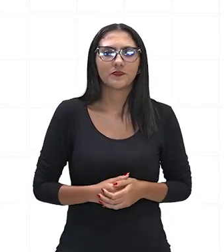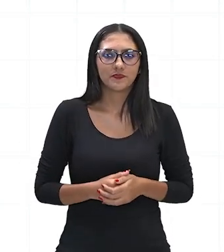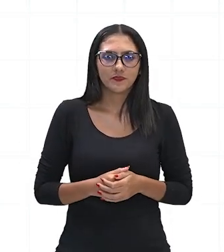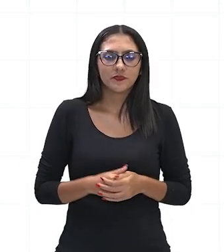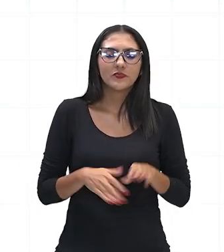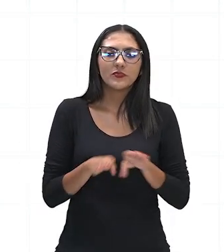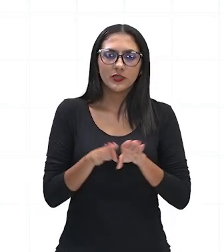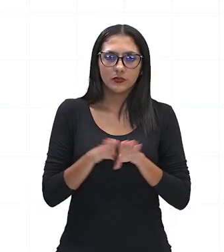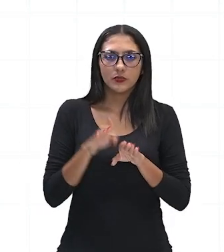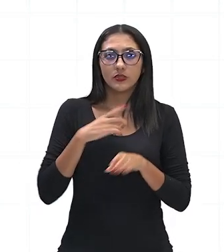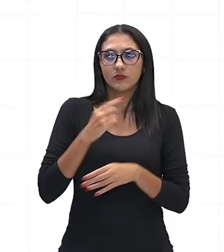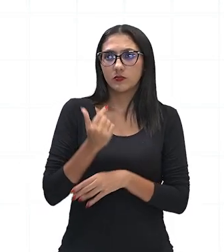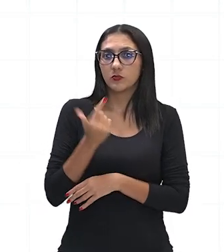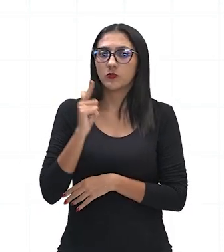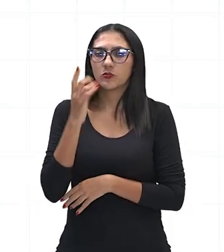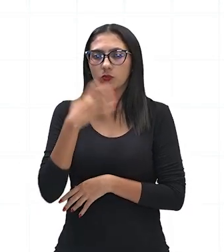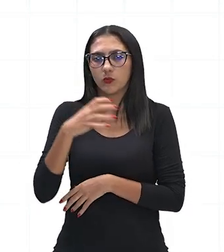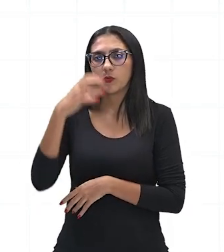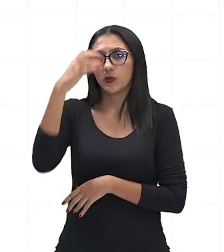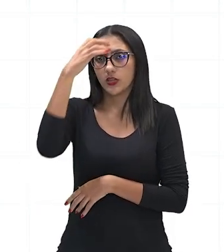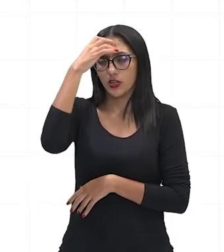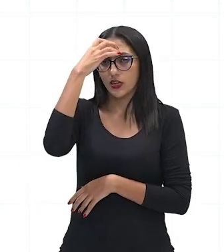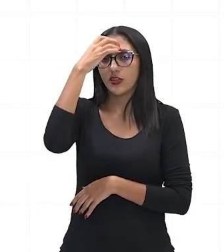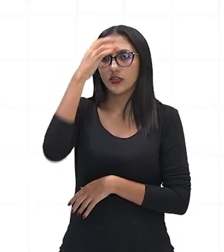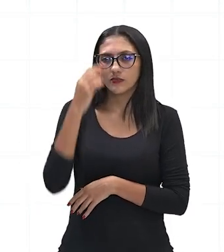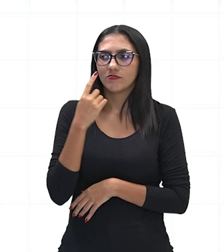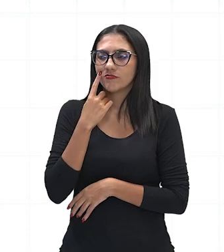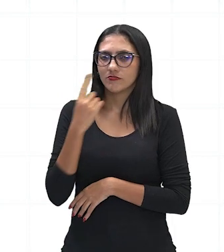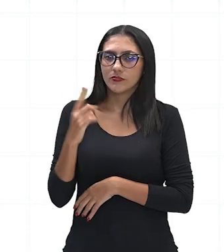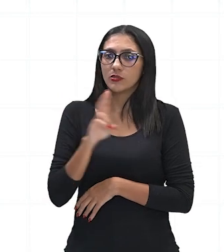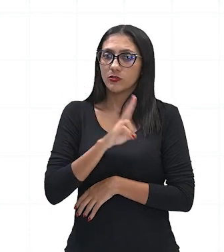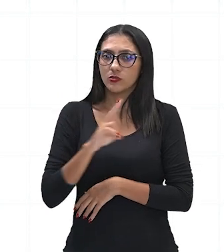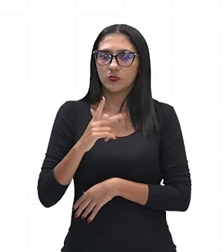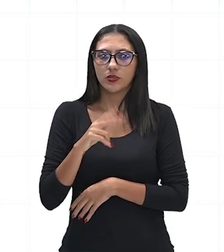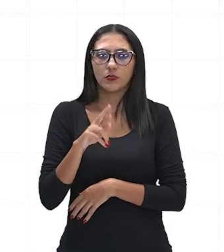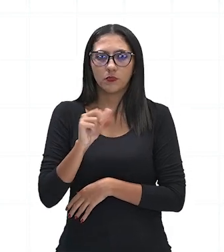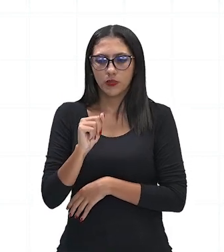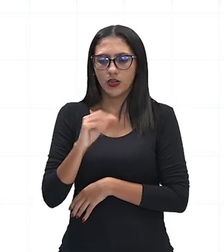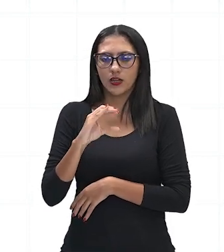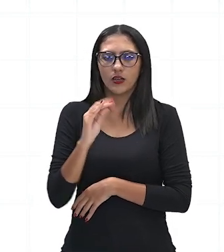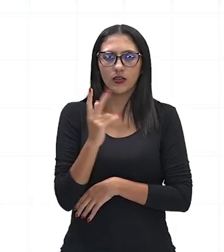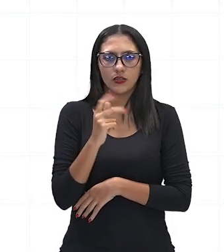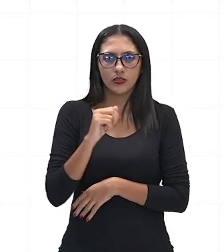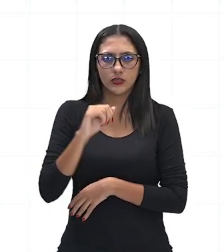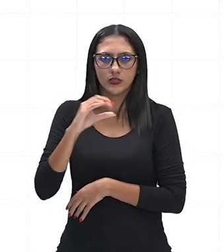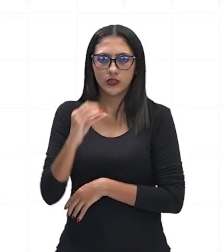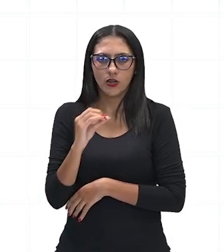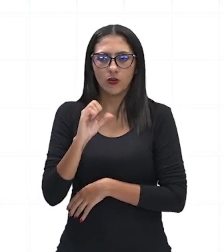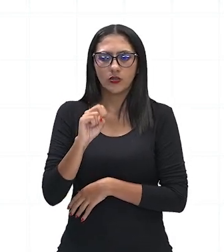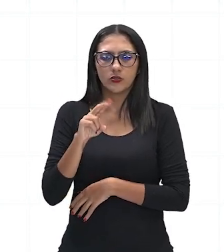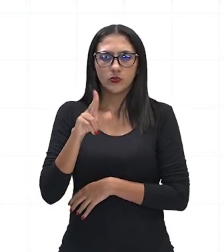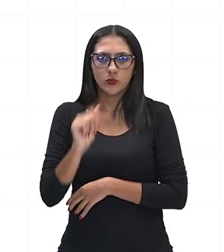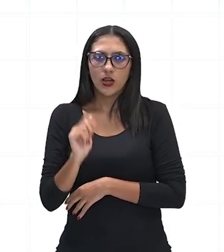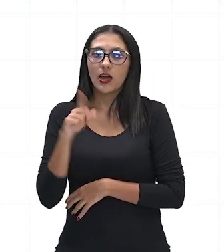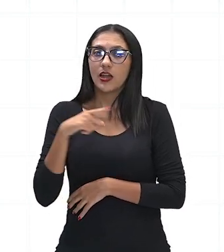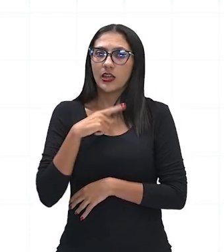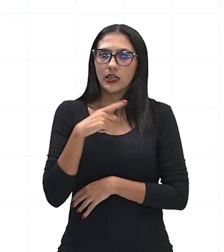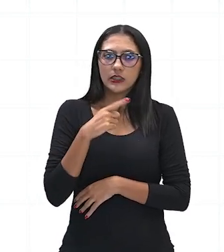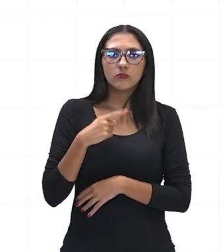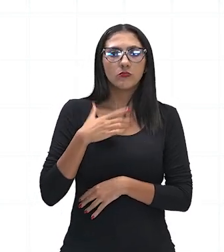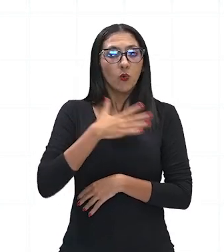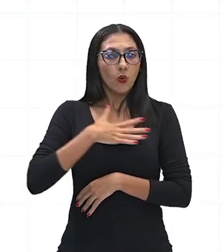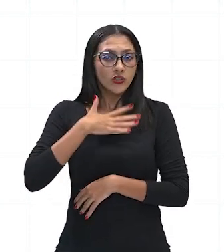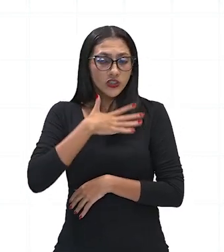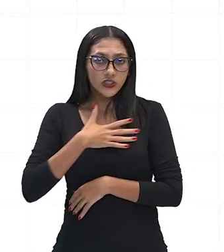Chao Sua, que governou no início do século XVIII, e ele era um entusiasta da luta e um exímio